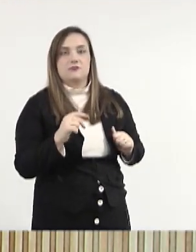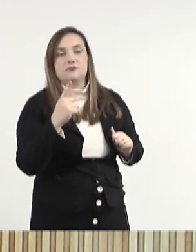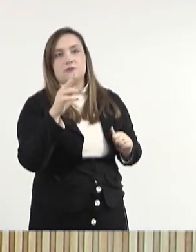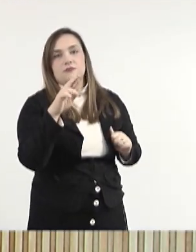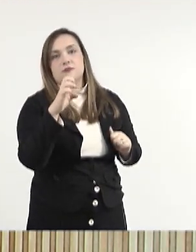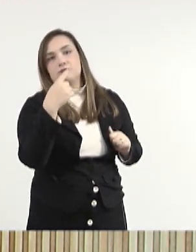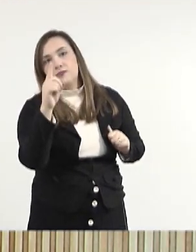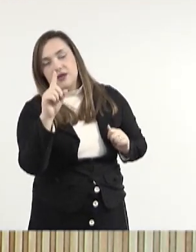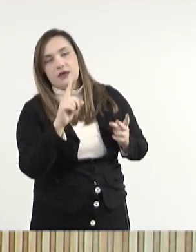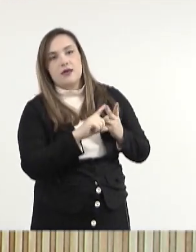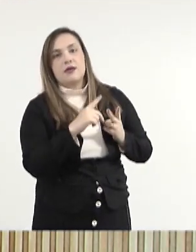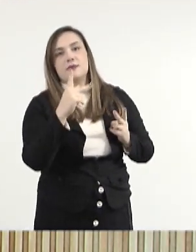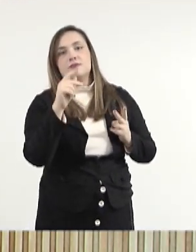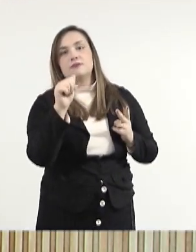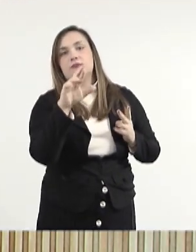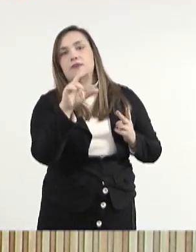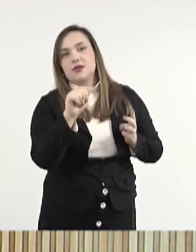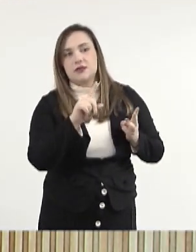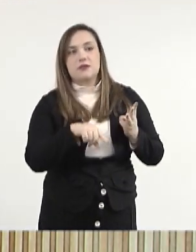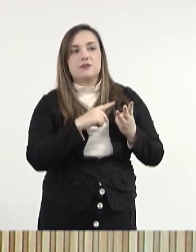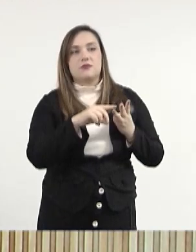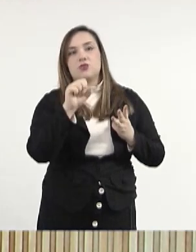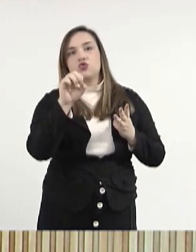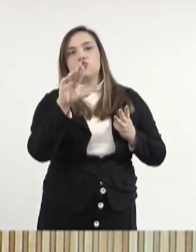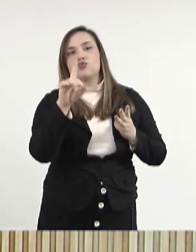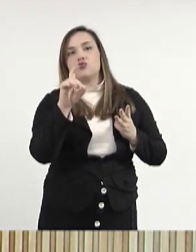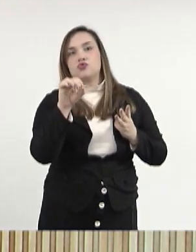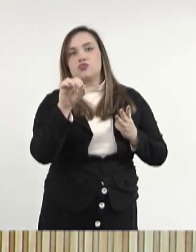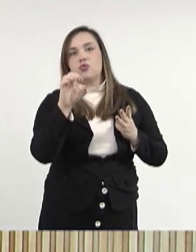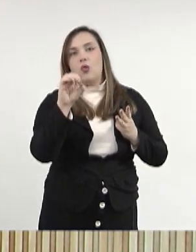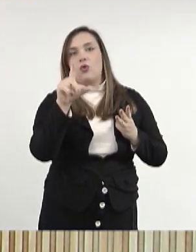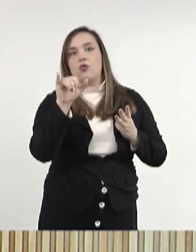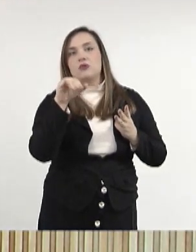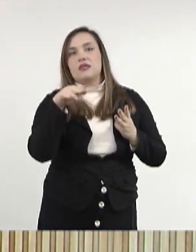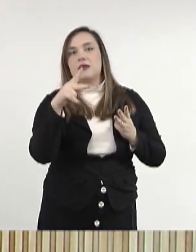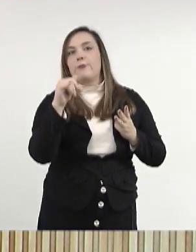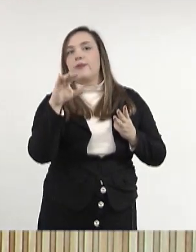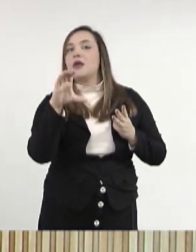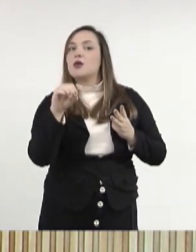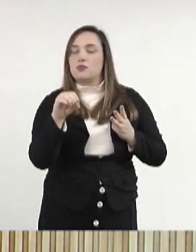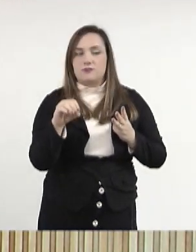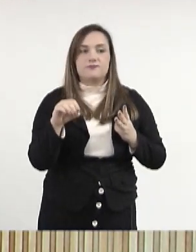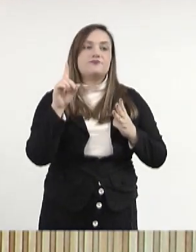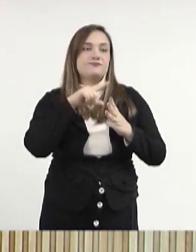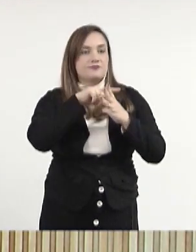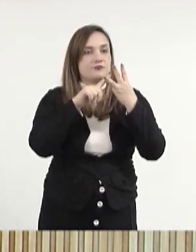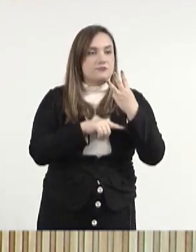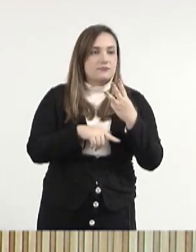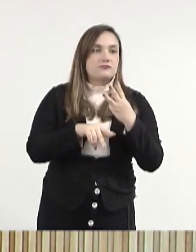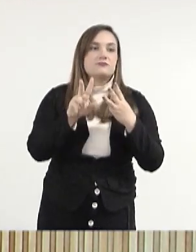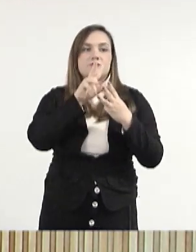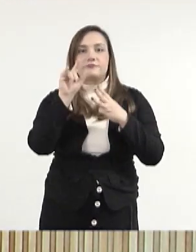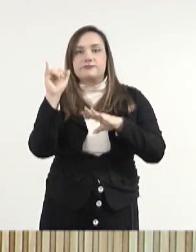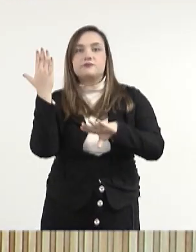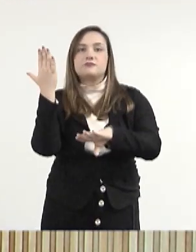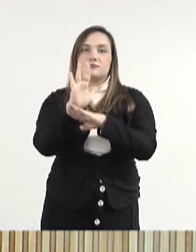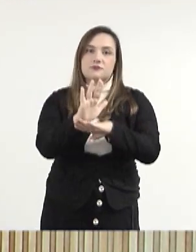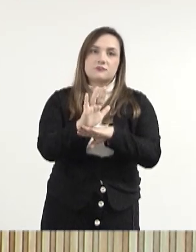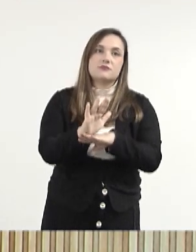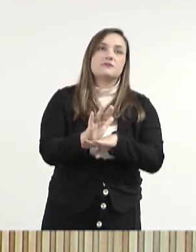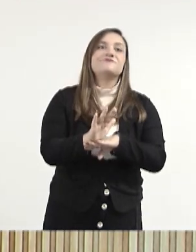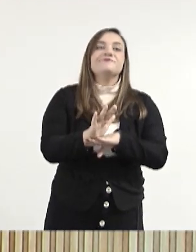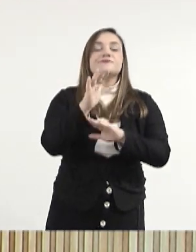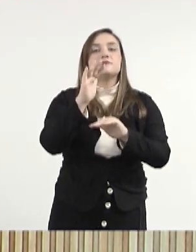Atleta Paralímpico e também do Bolsa Atleta Surdo-Olímpico, outras modalidades que também devem ajudar